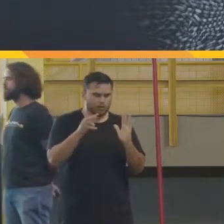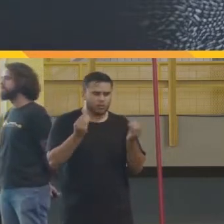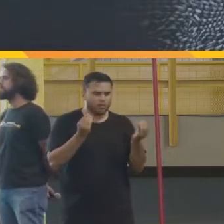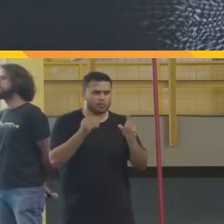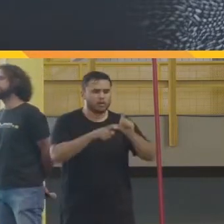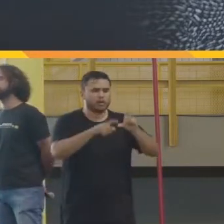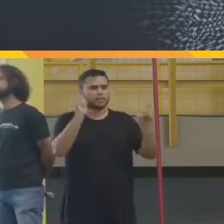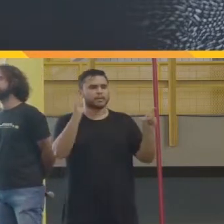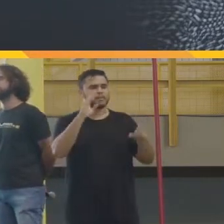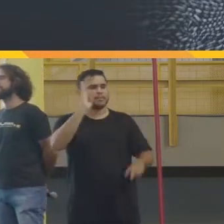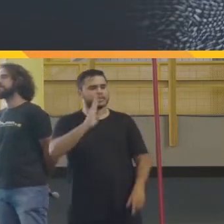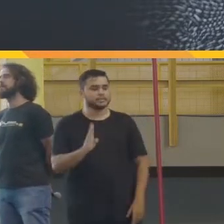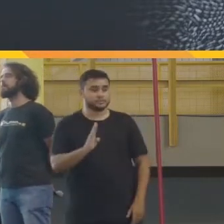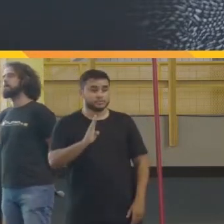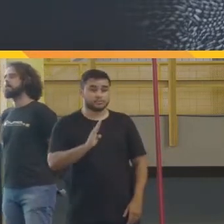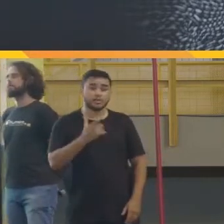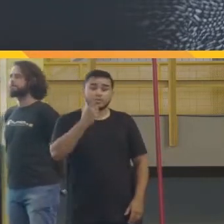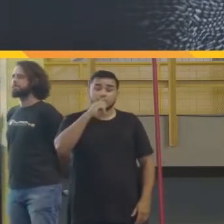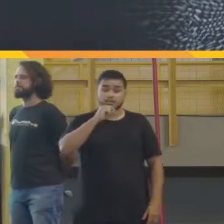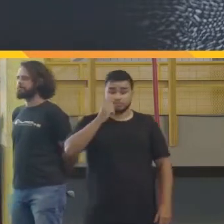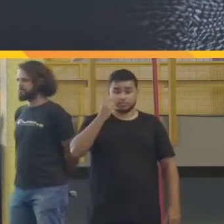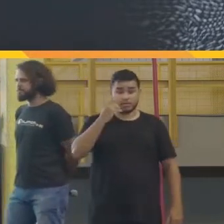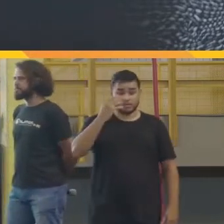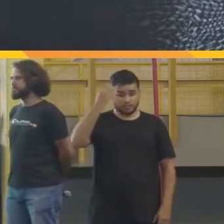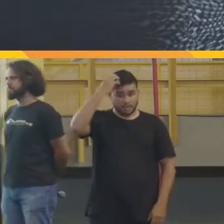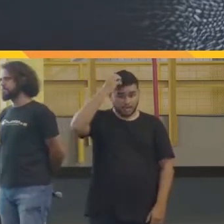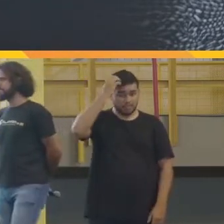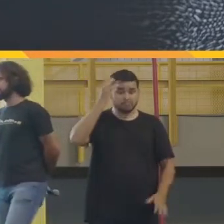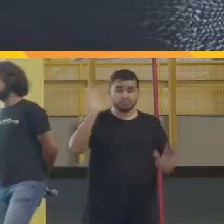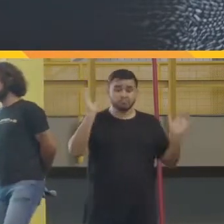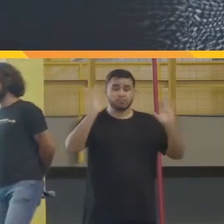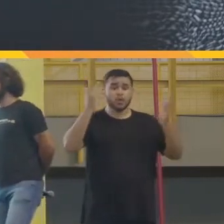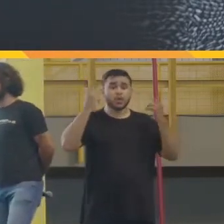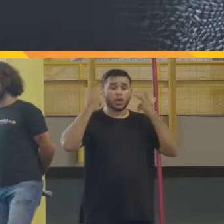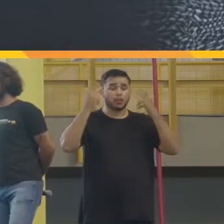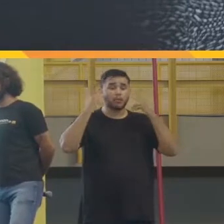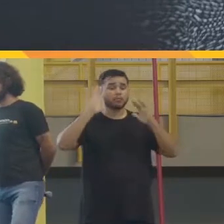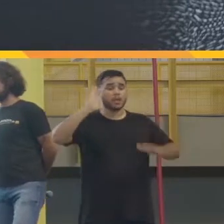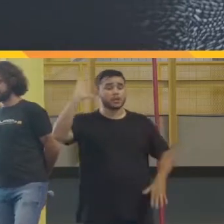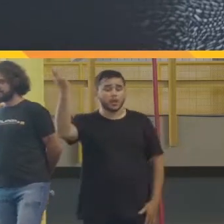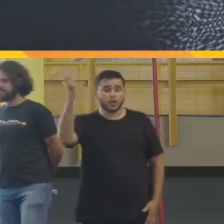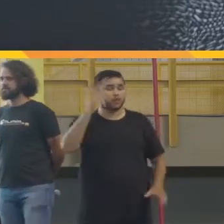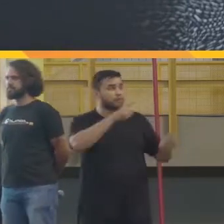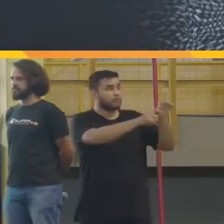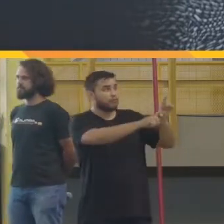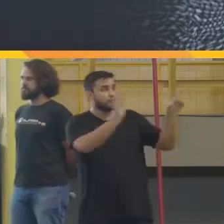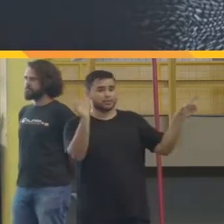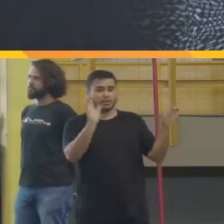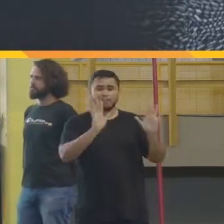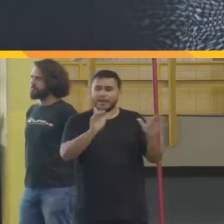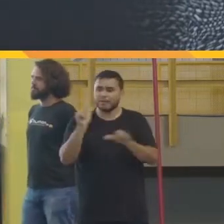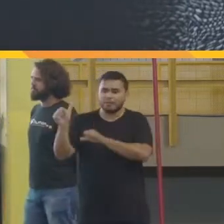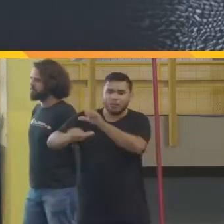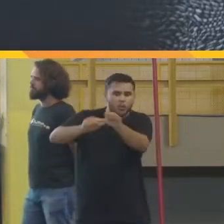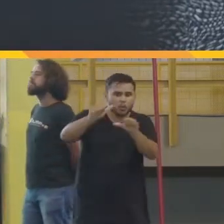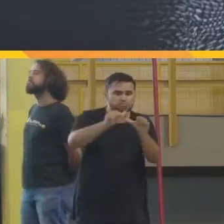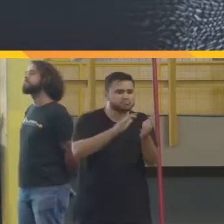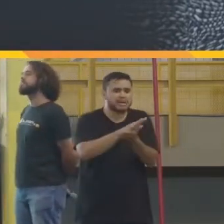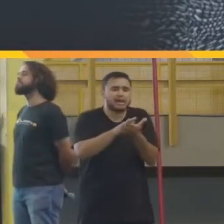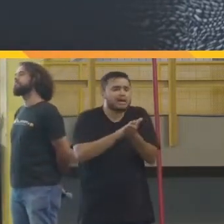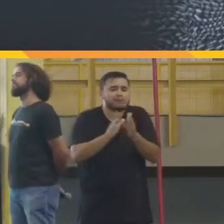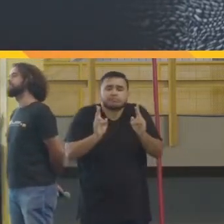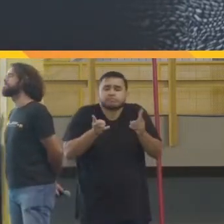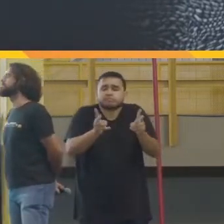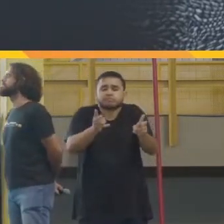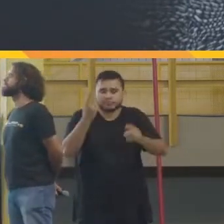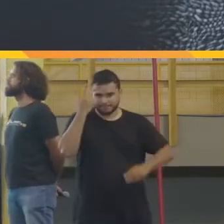foi uma independência feita de cima para baixo e com poucas mudanças. Deu para entender isso, sim ou não? Tranquilíssimo. Aí eu vou